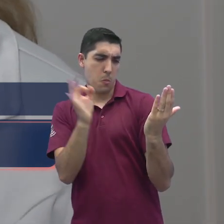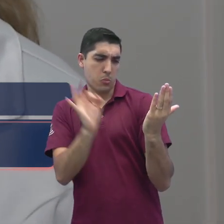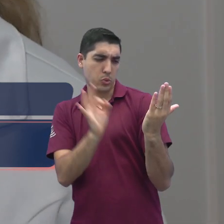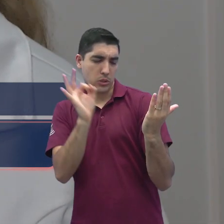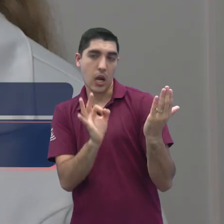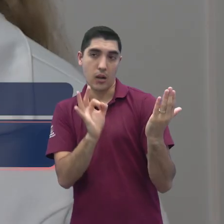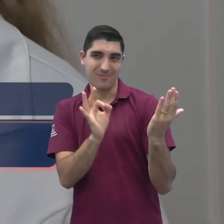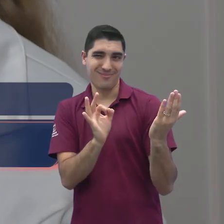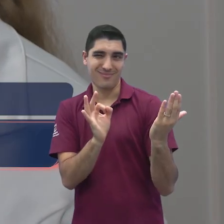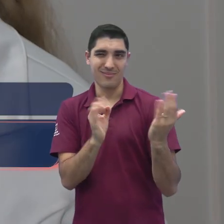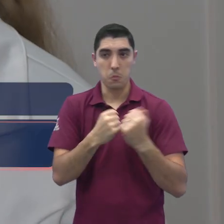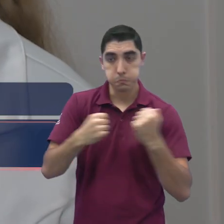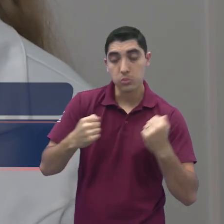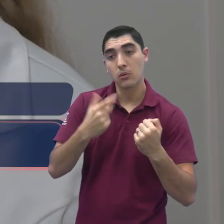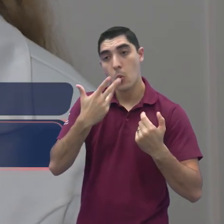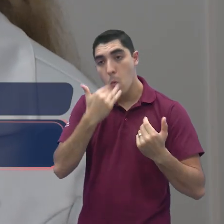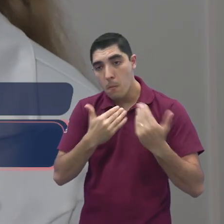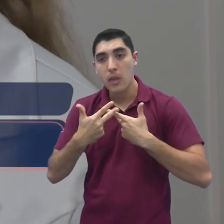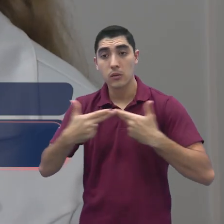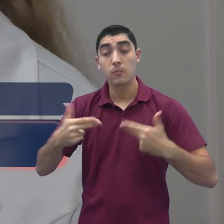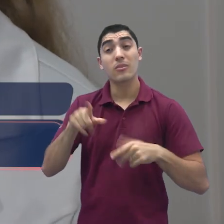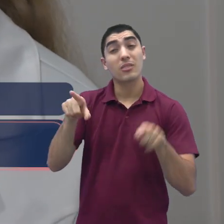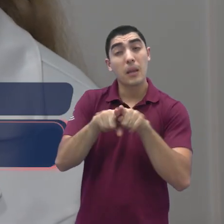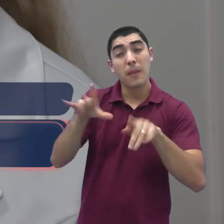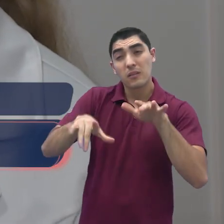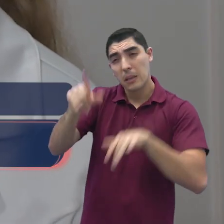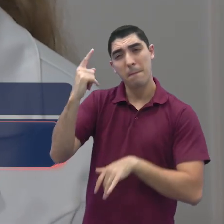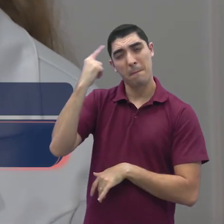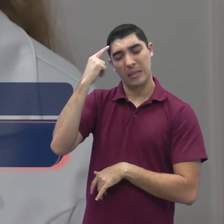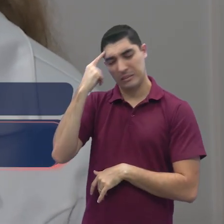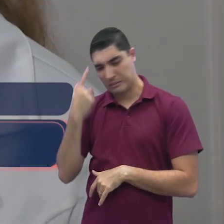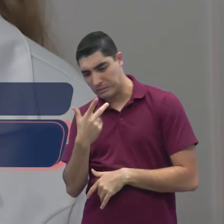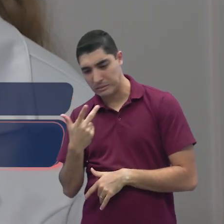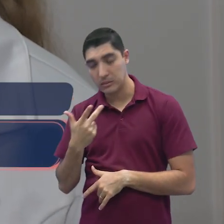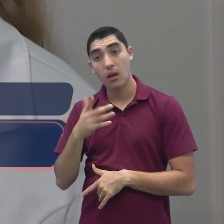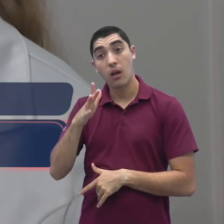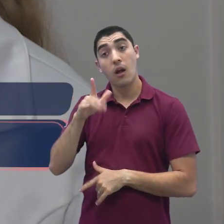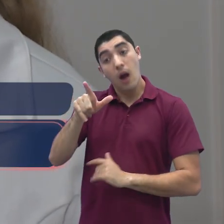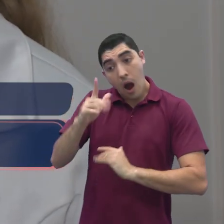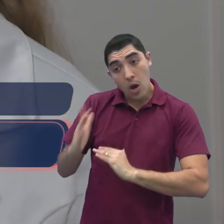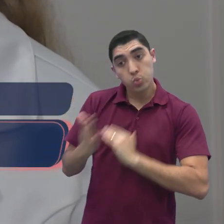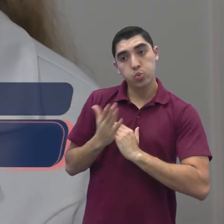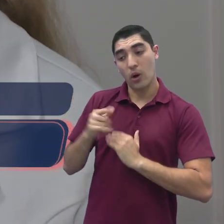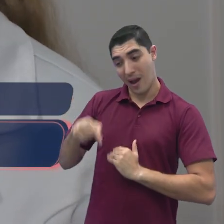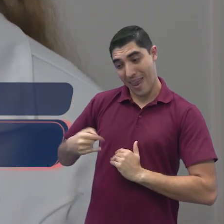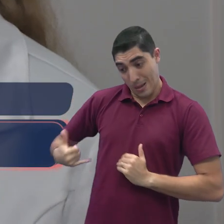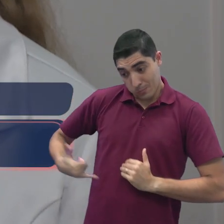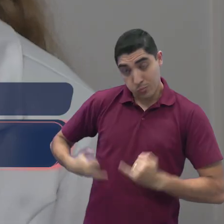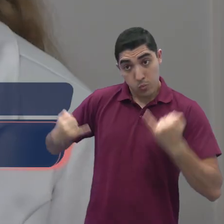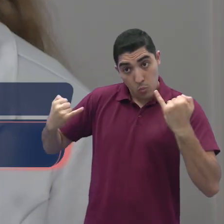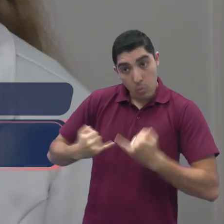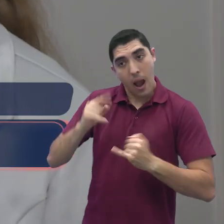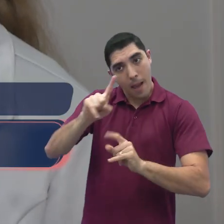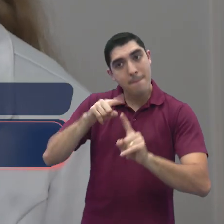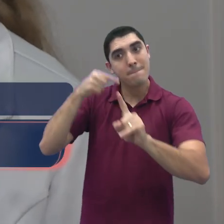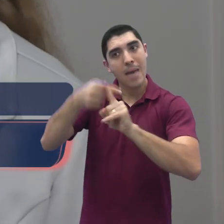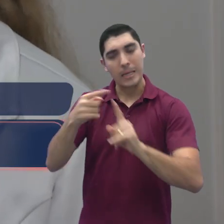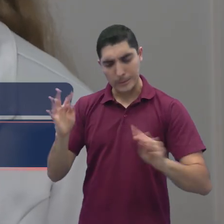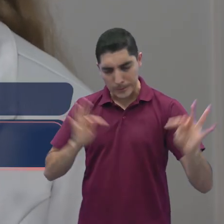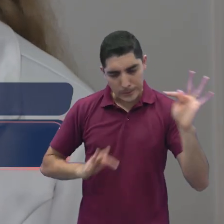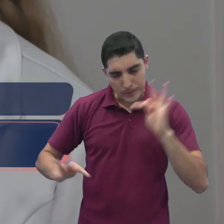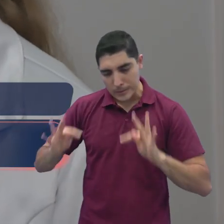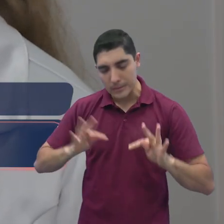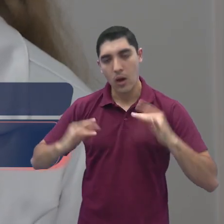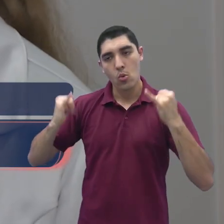a avaliação comportamental dela na mesa, alguns pensamentos errados com a comida, isso tudo ajuda a potencializar a medicação